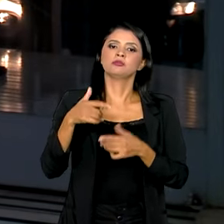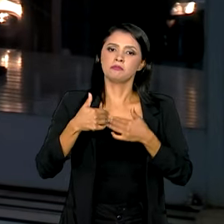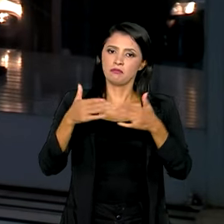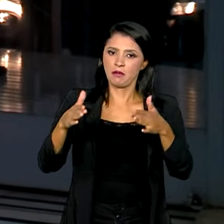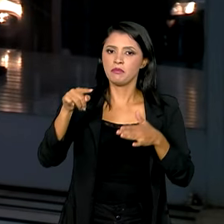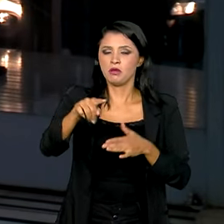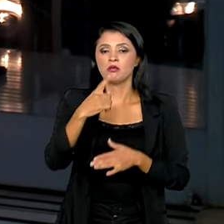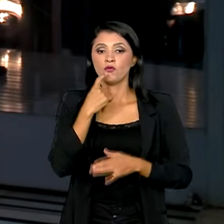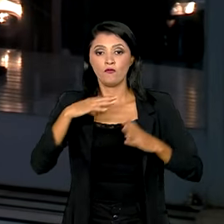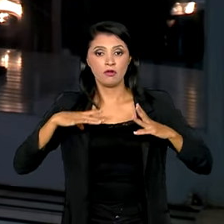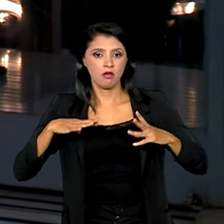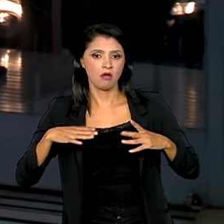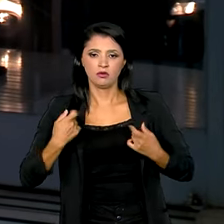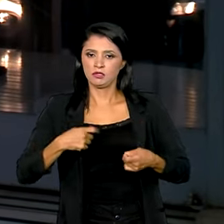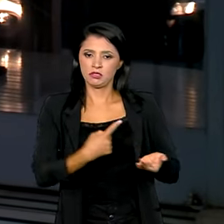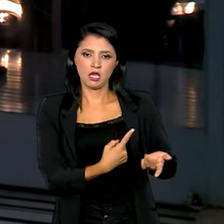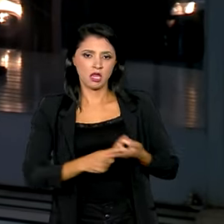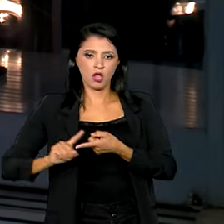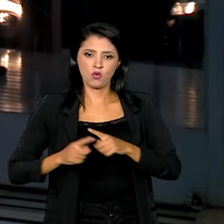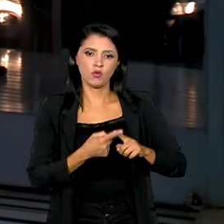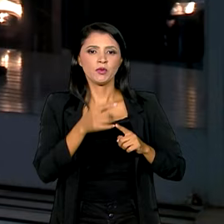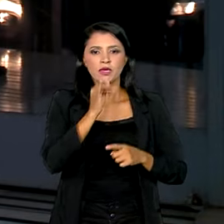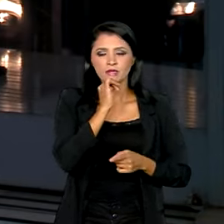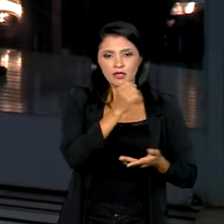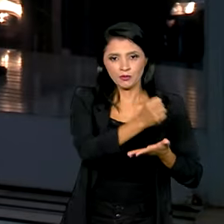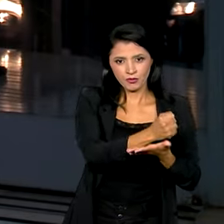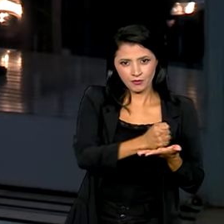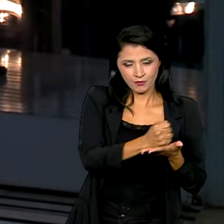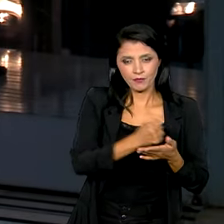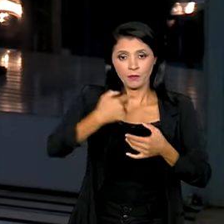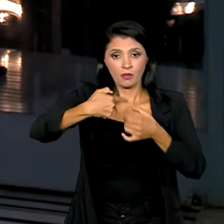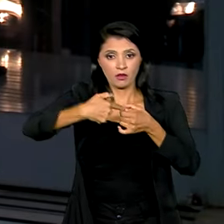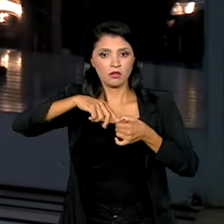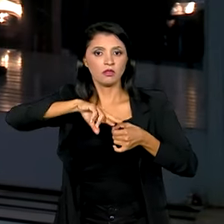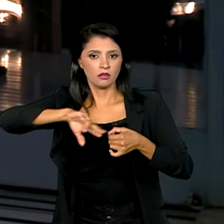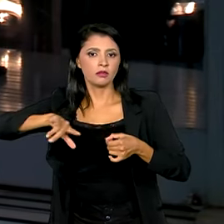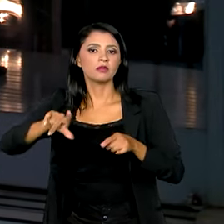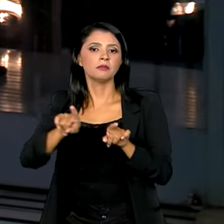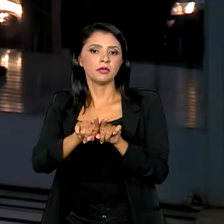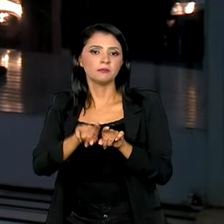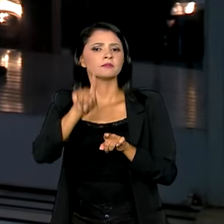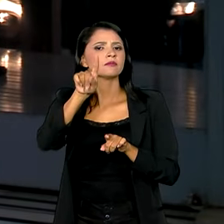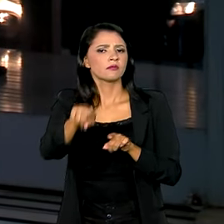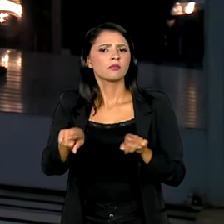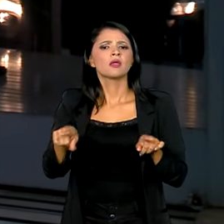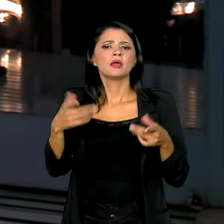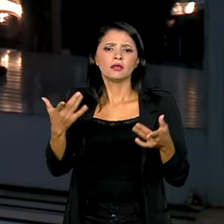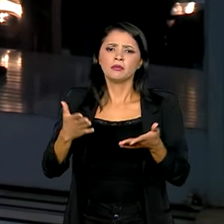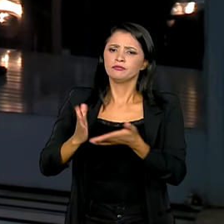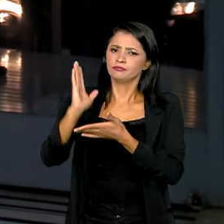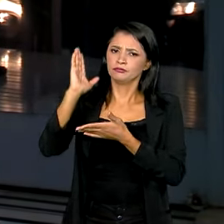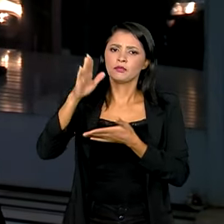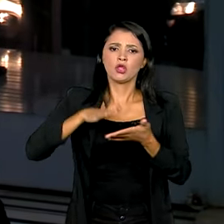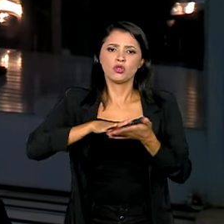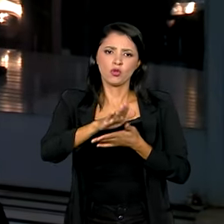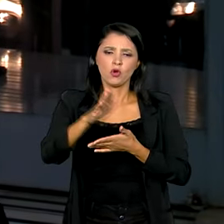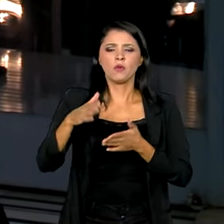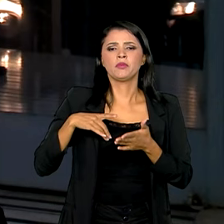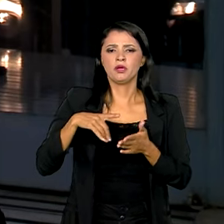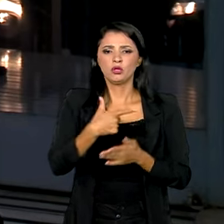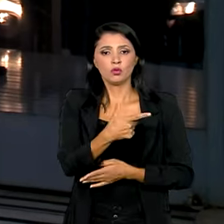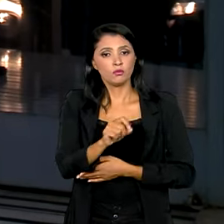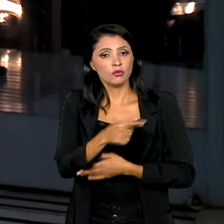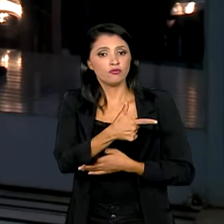sem acordos coletivos, como farmácias e postos de combustível. A medida também revoga a norma publicada em